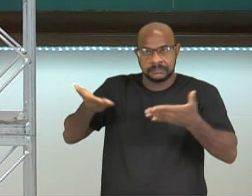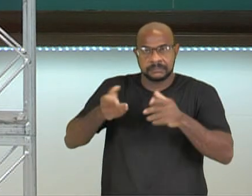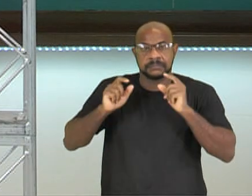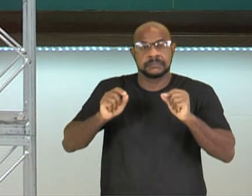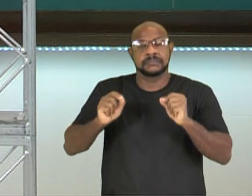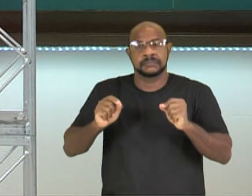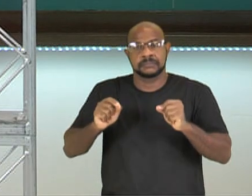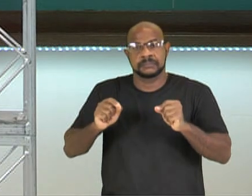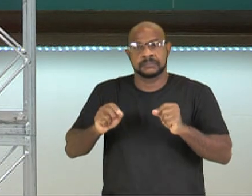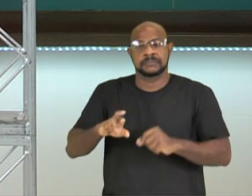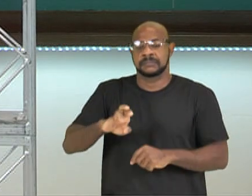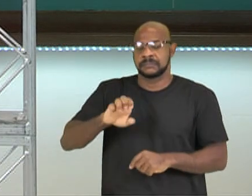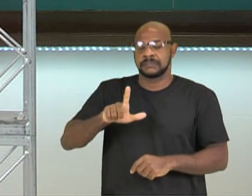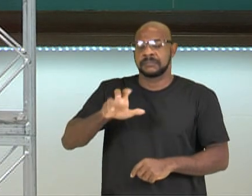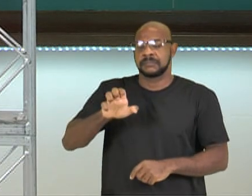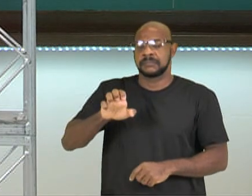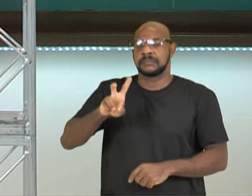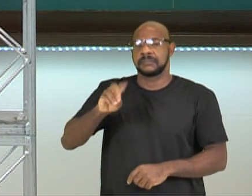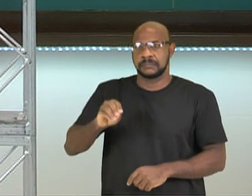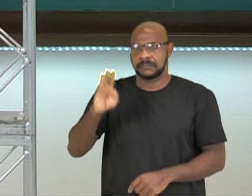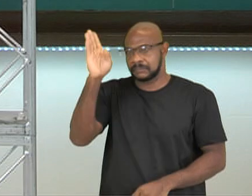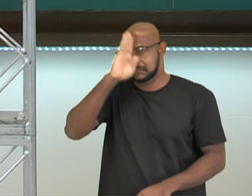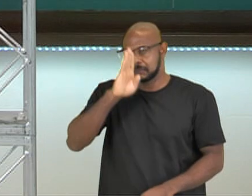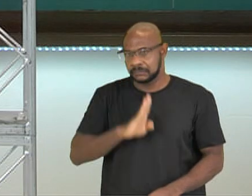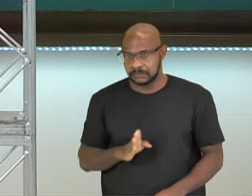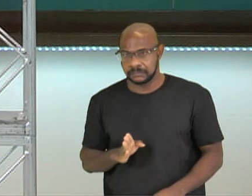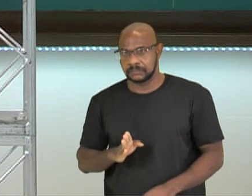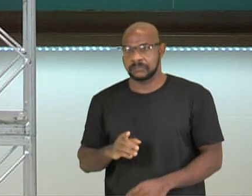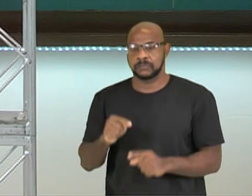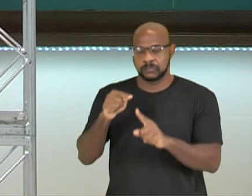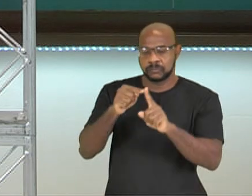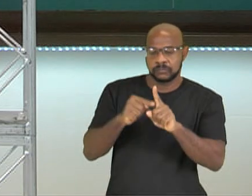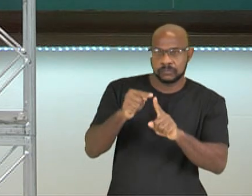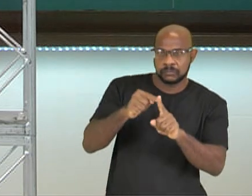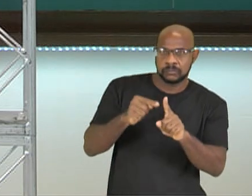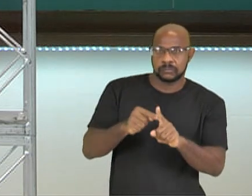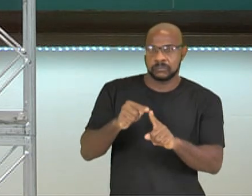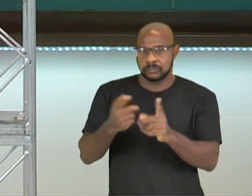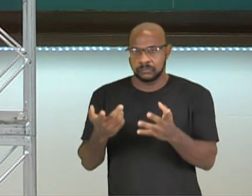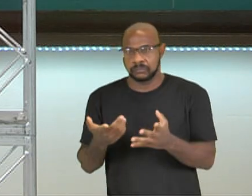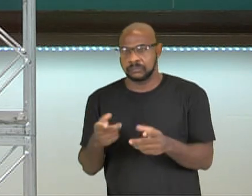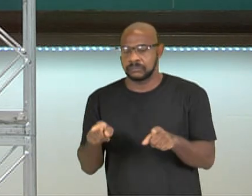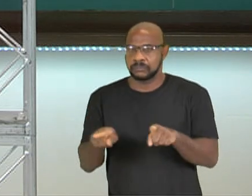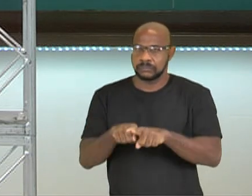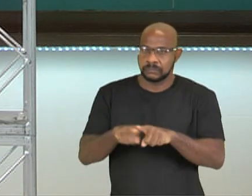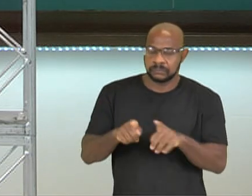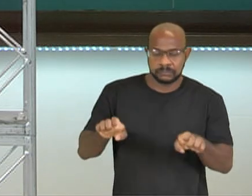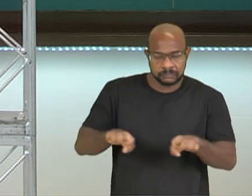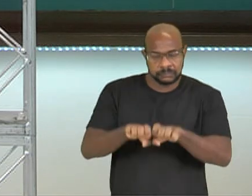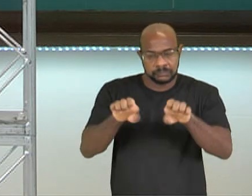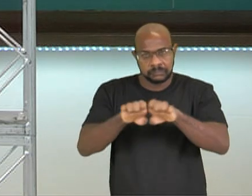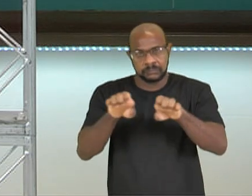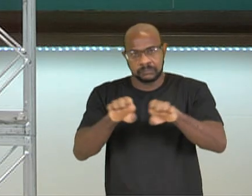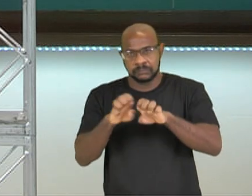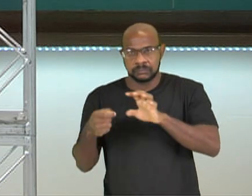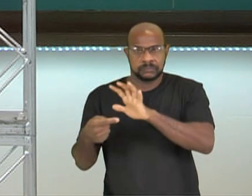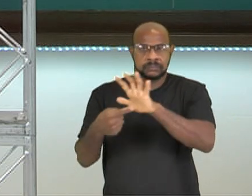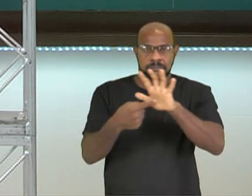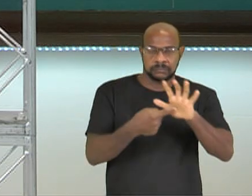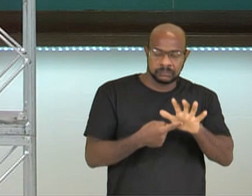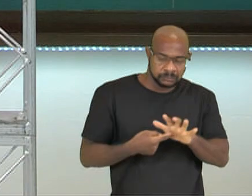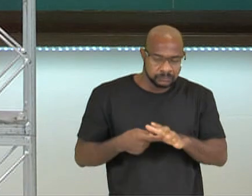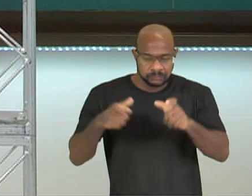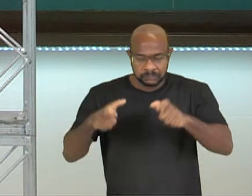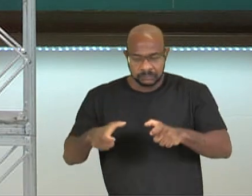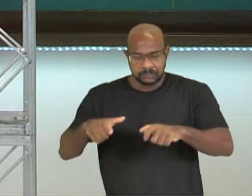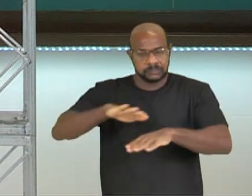as unidades e as formas do nosso relevo e como é a estrutura deste formato da